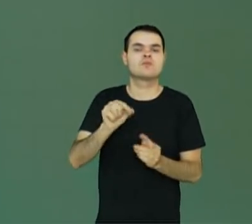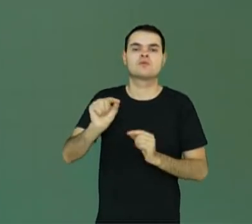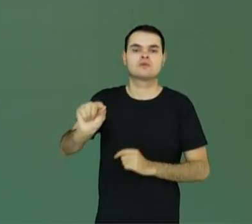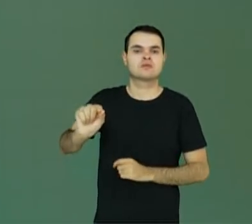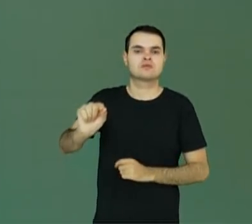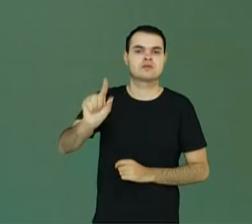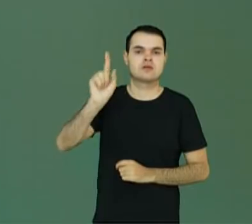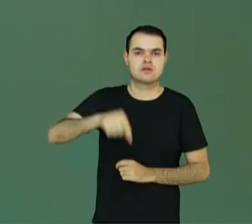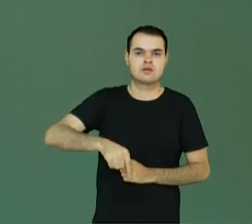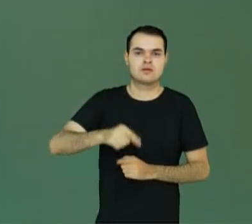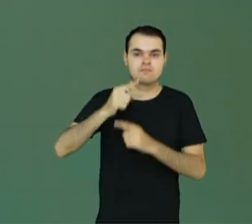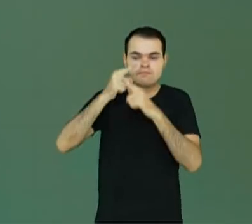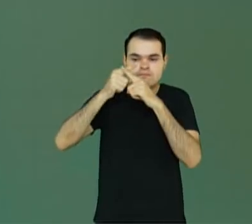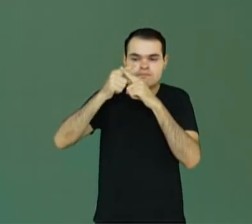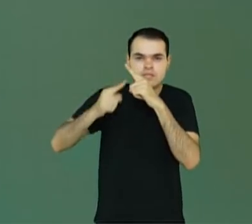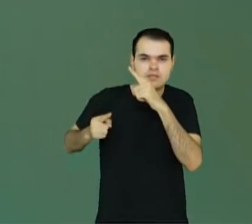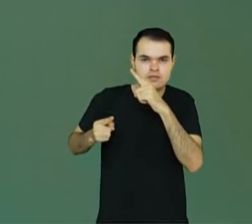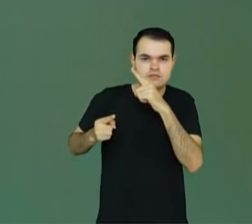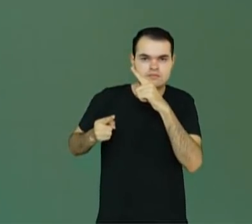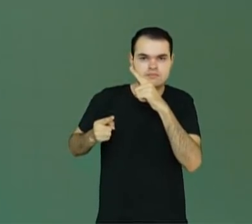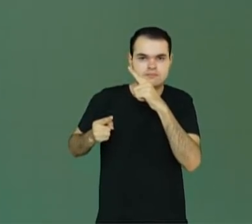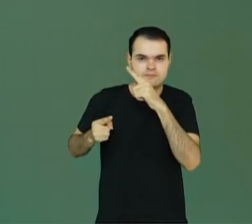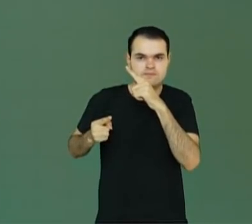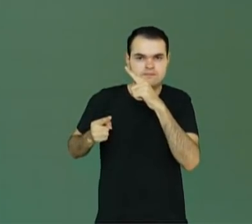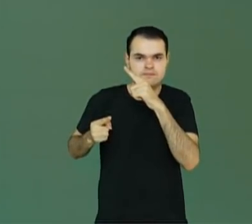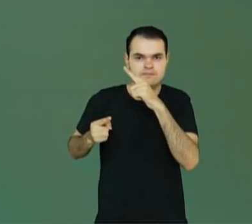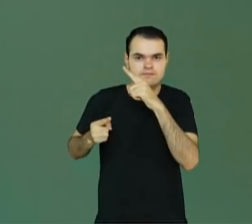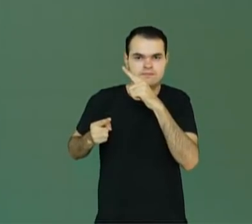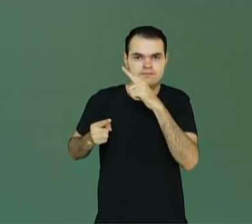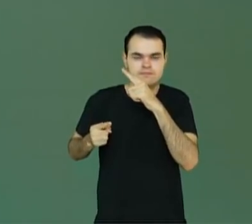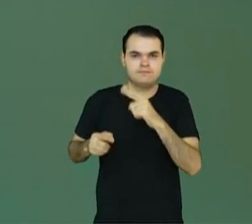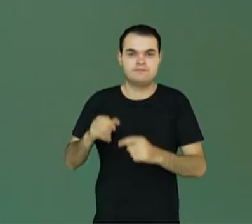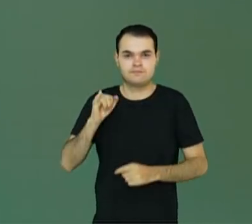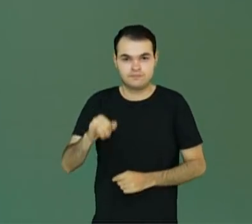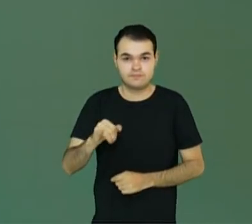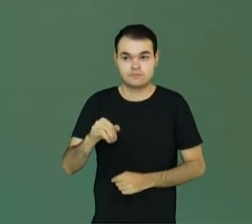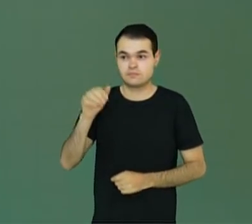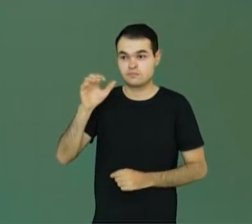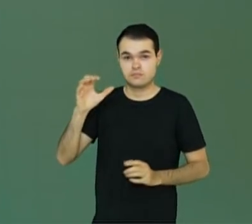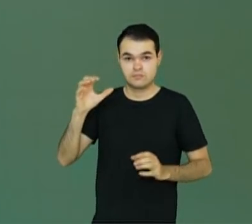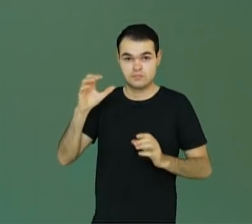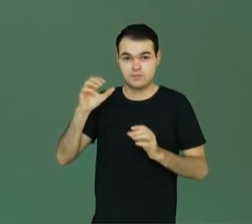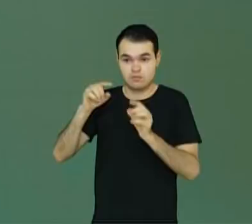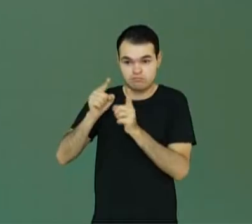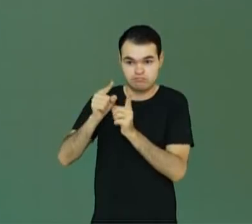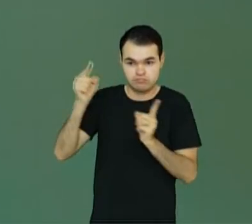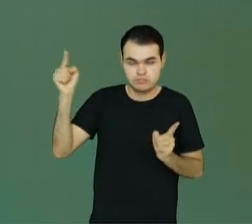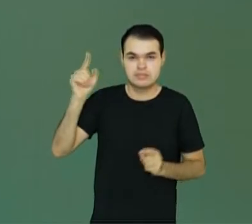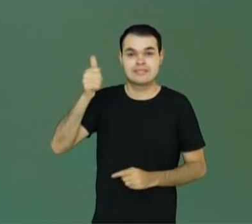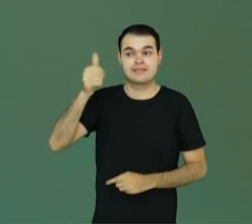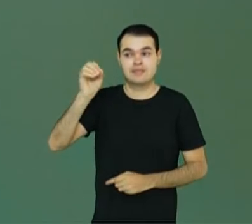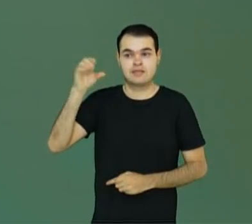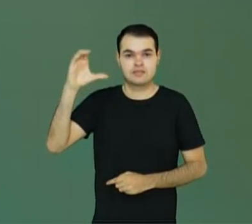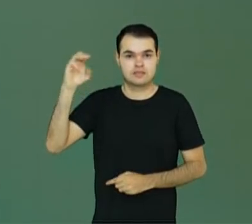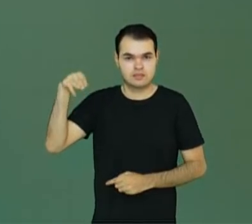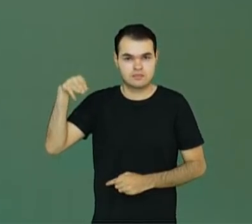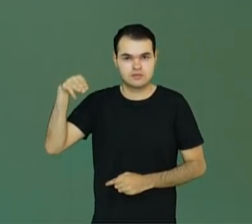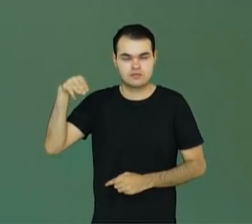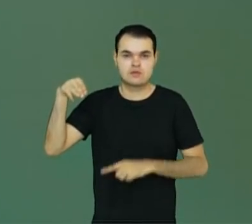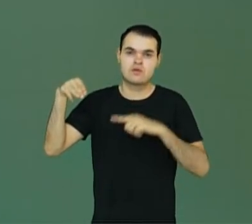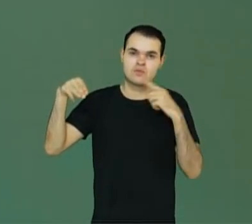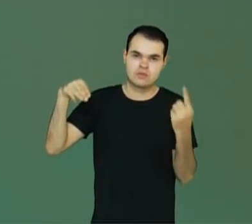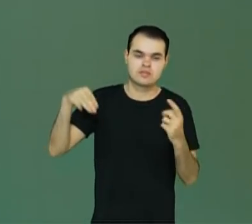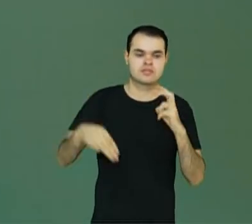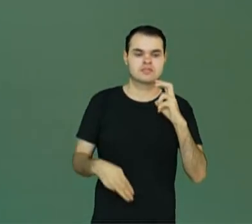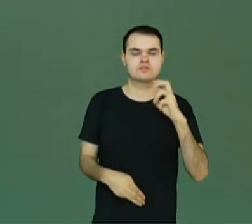quê? Metade da diagonal. Então, se a diagonal inteira mede 10 centímetros, esse pedaço aqui mede quanto? Mede